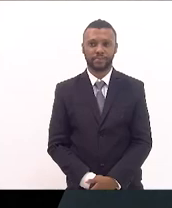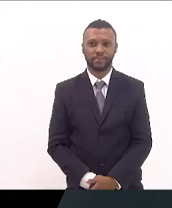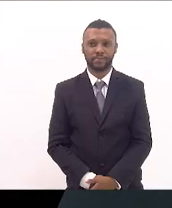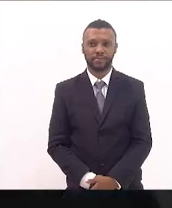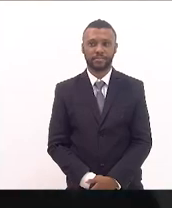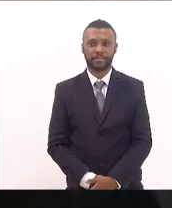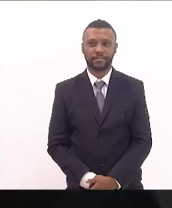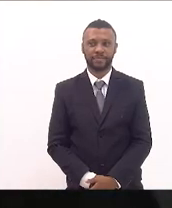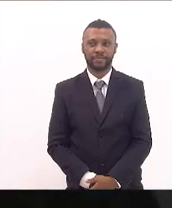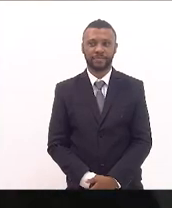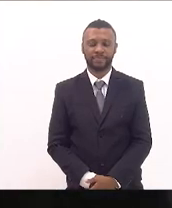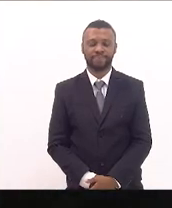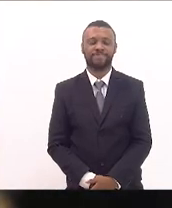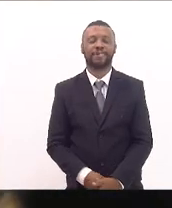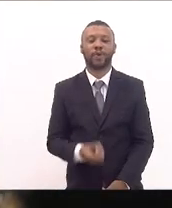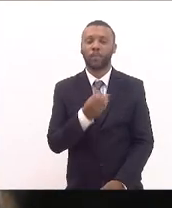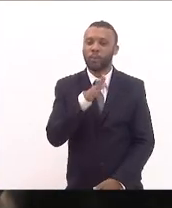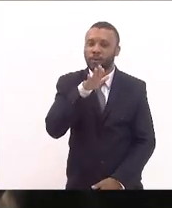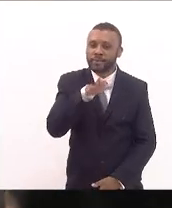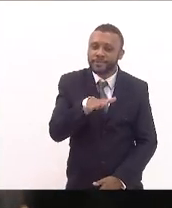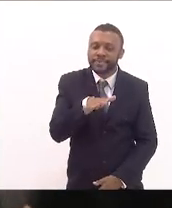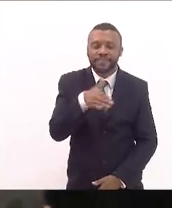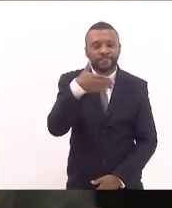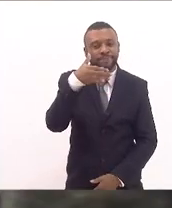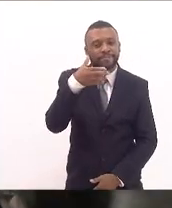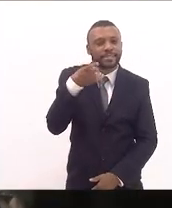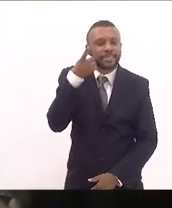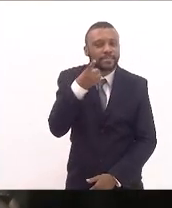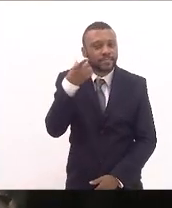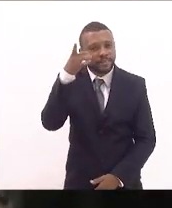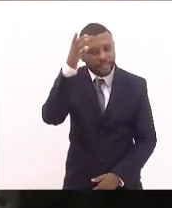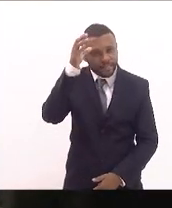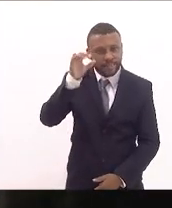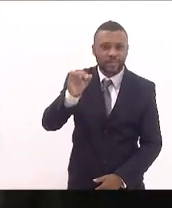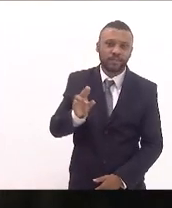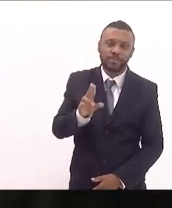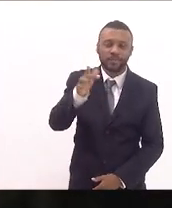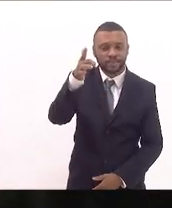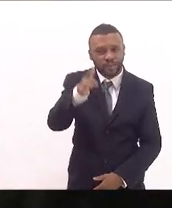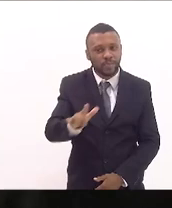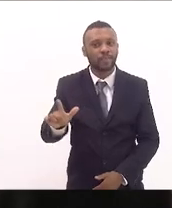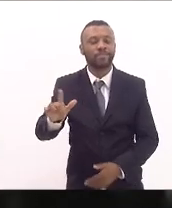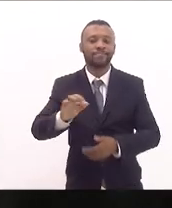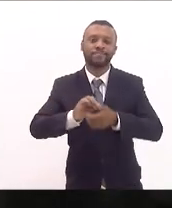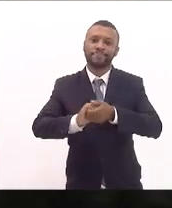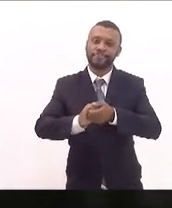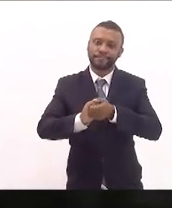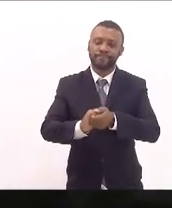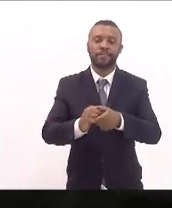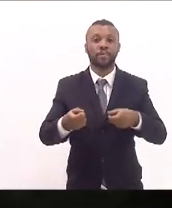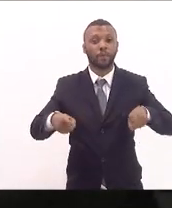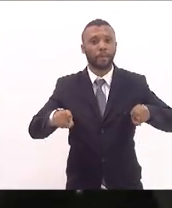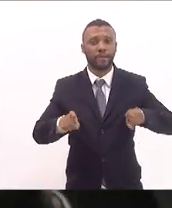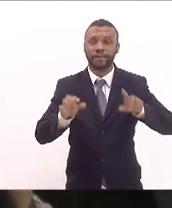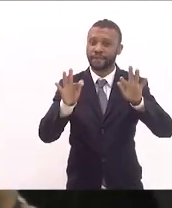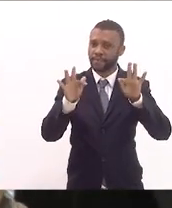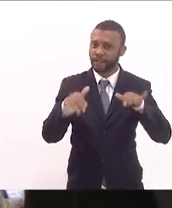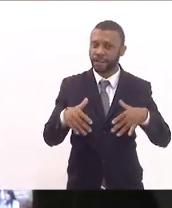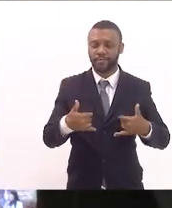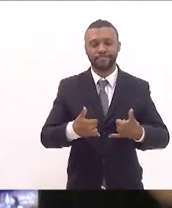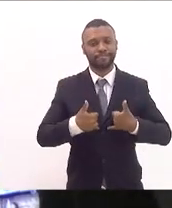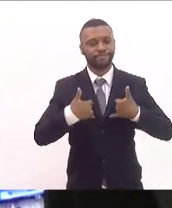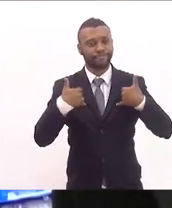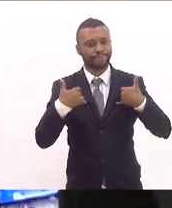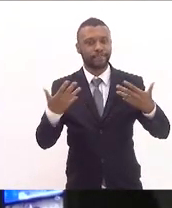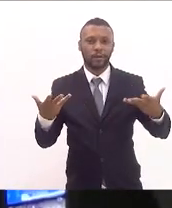Oi boa tarde Deputado a tia Ju mais uma vez de presidindo essa seção de expediente final brilhantemente